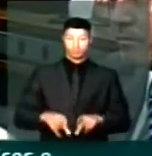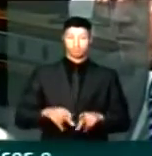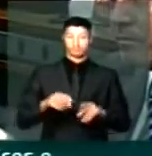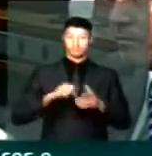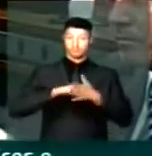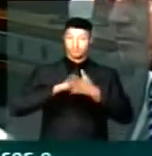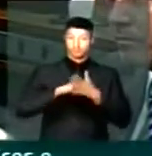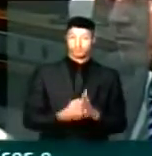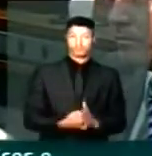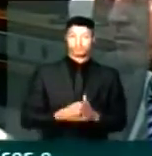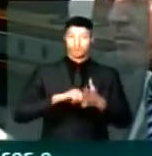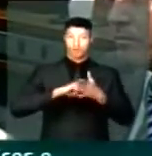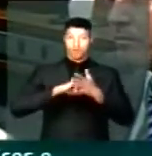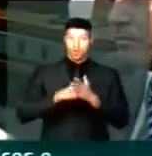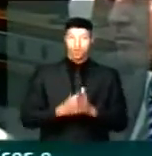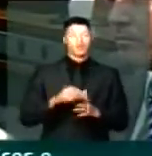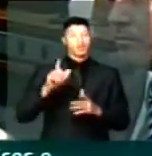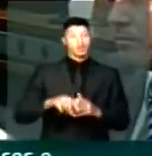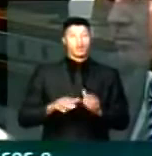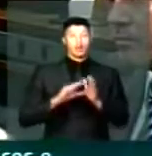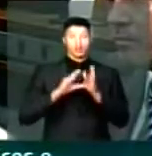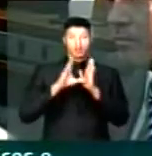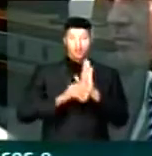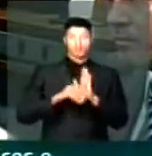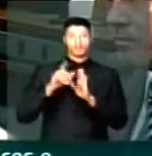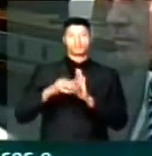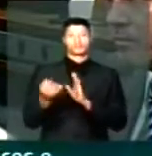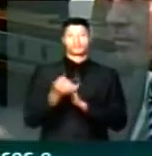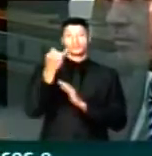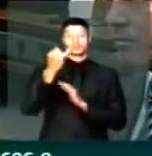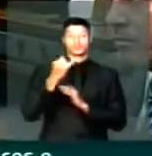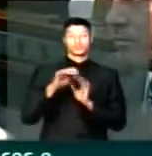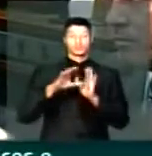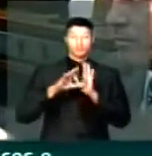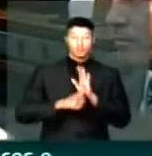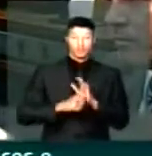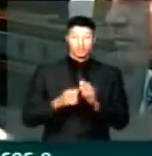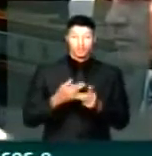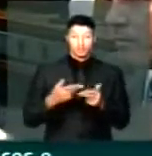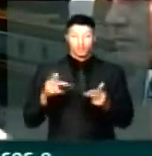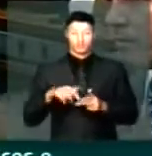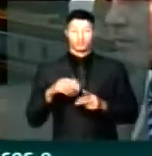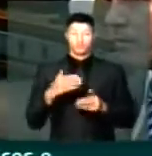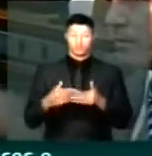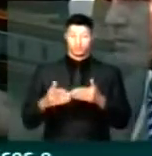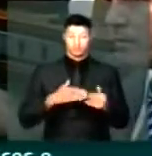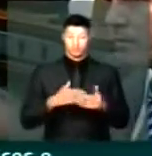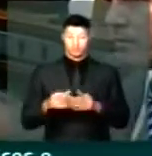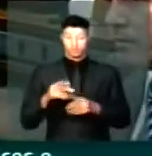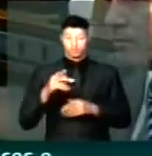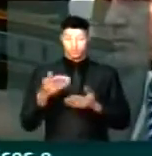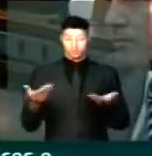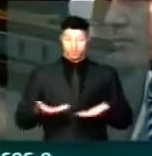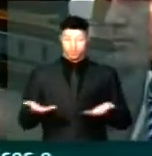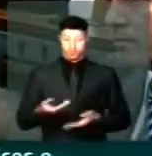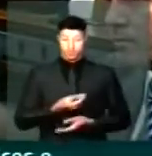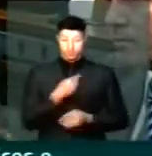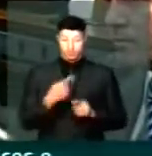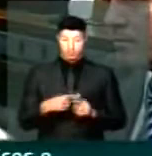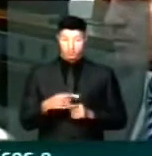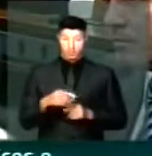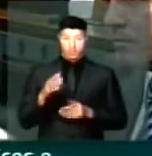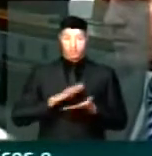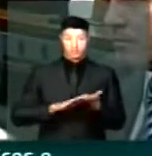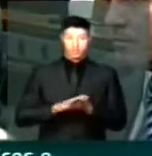O combate à corrupção é fundamental. A investigação rigorosa das questões do presente, porque